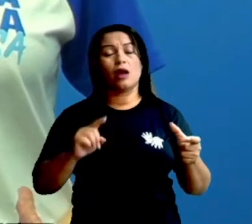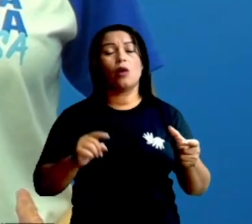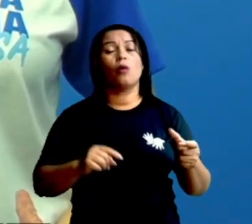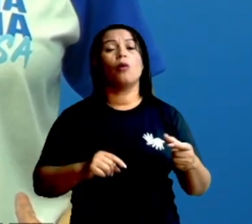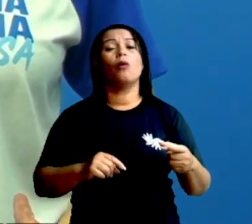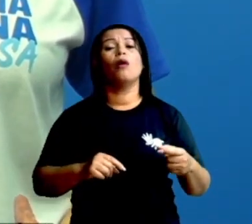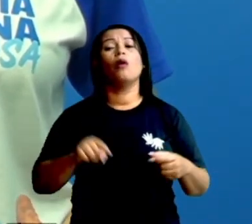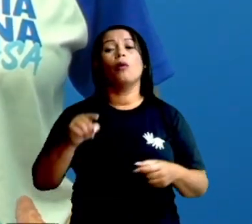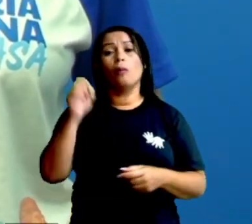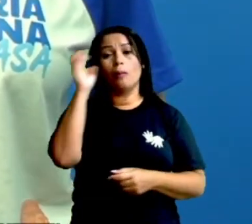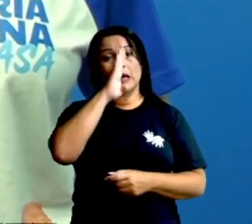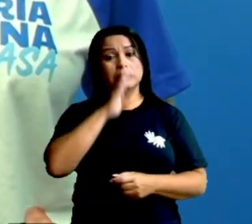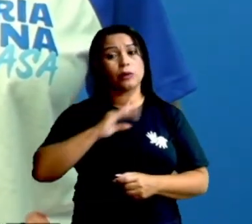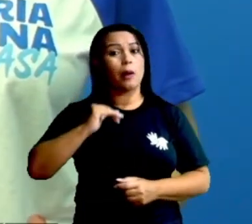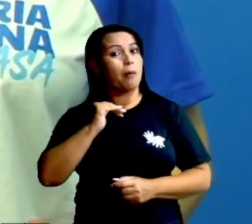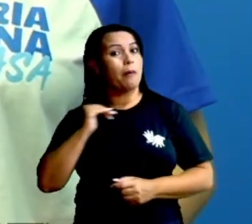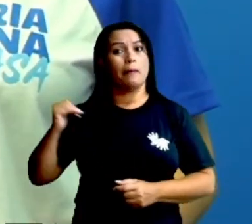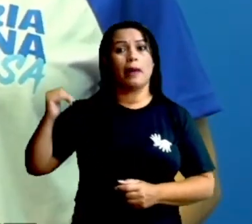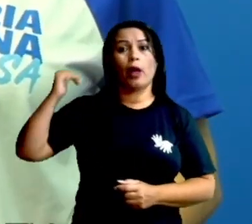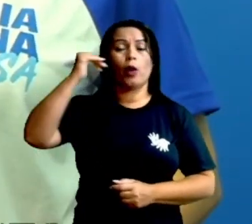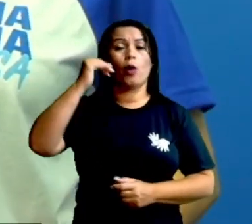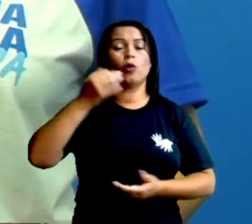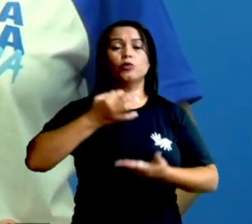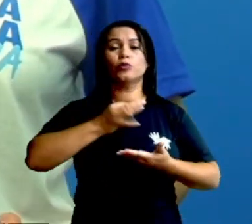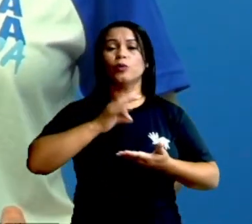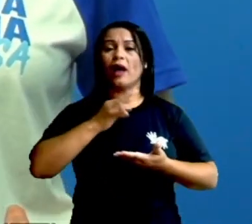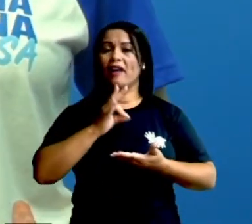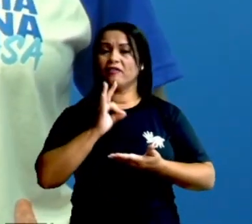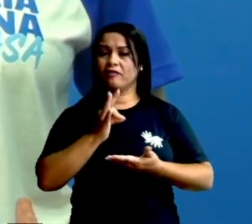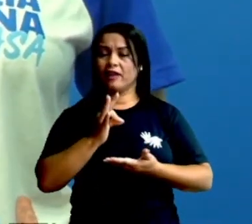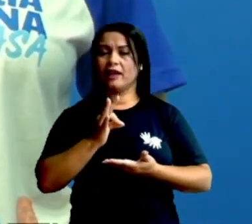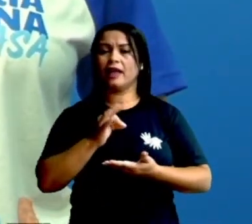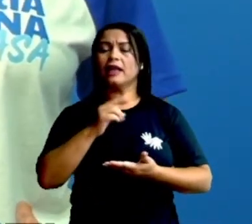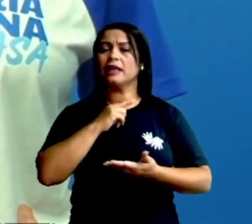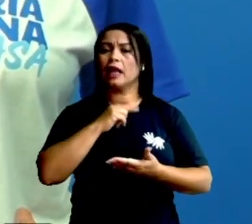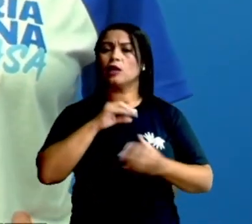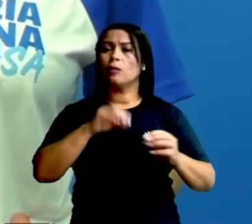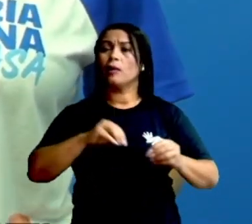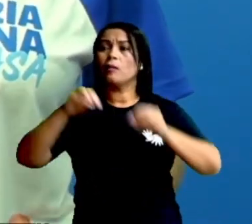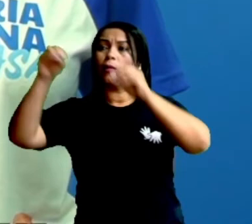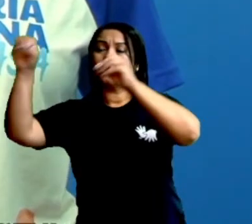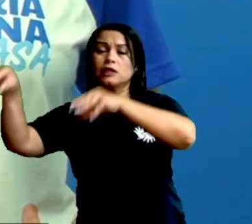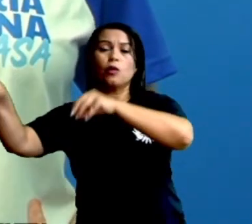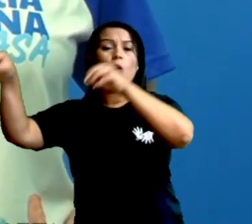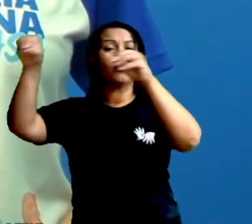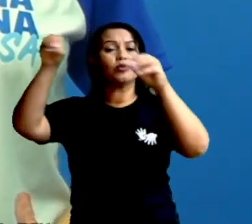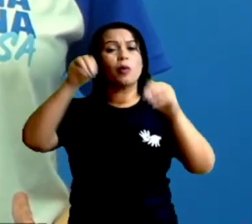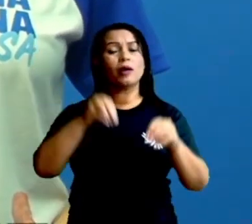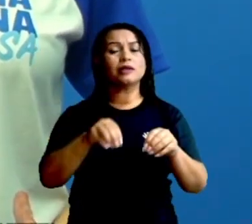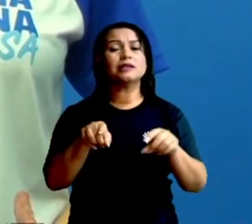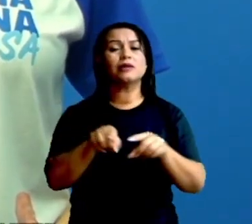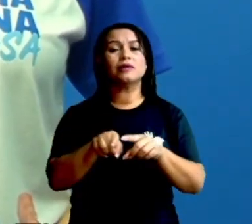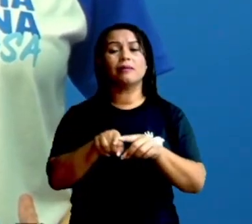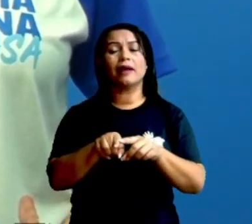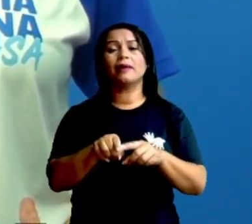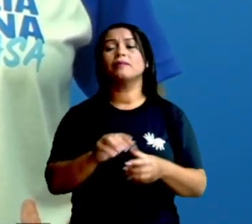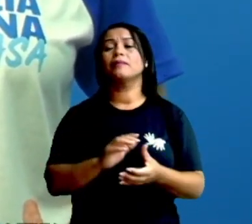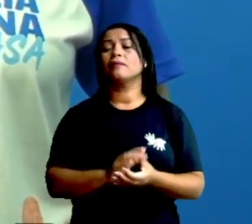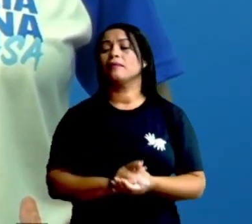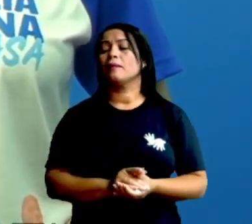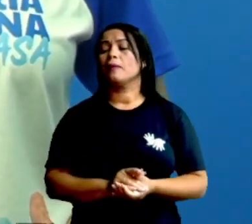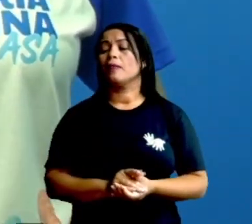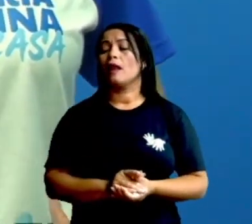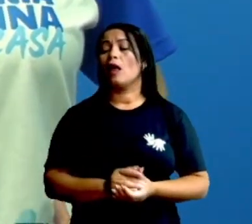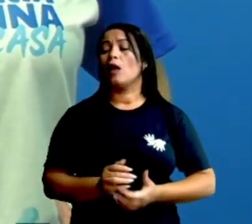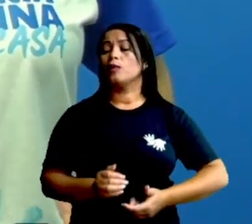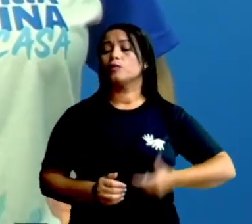maior produtor do café, tanto para importação como a exportação. Segundo quesito.